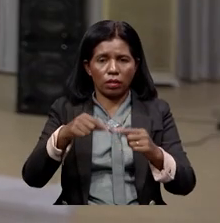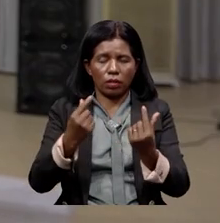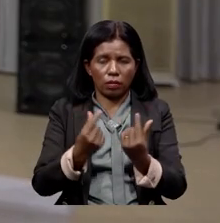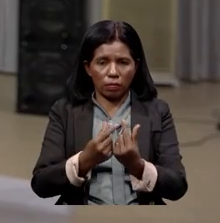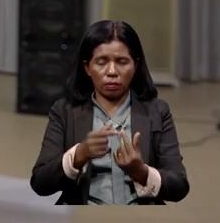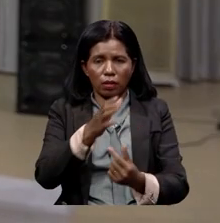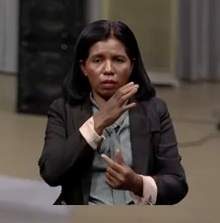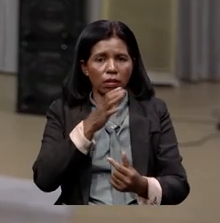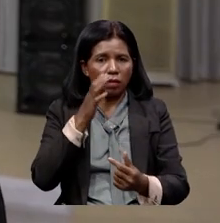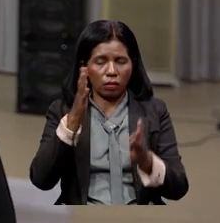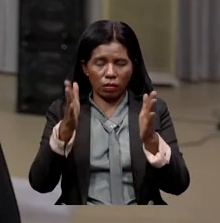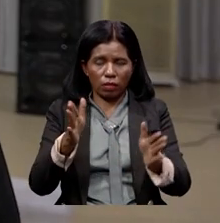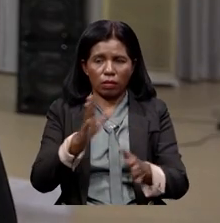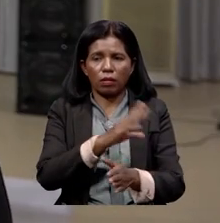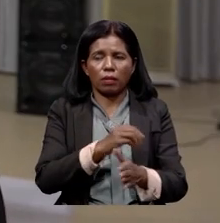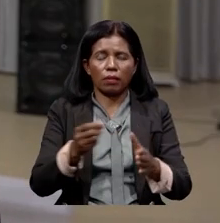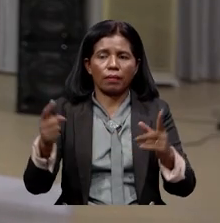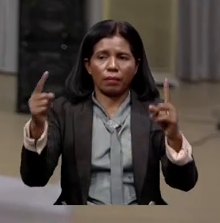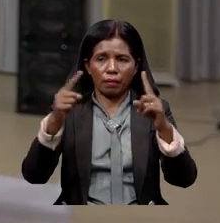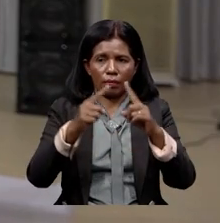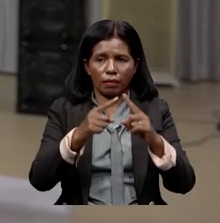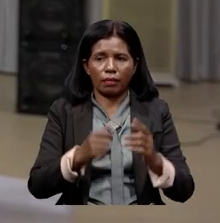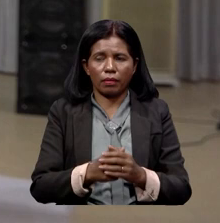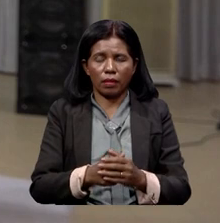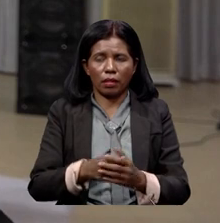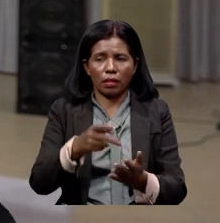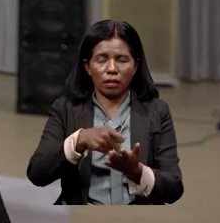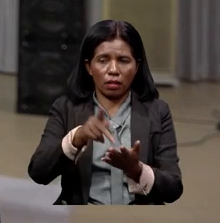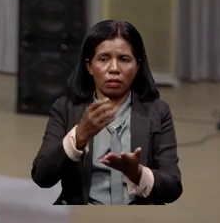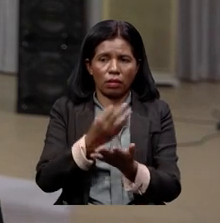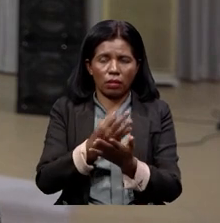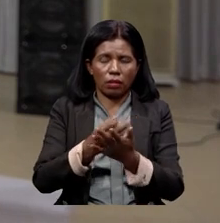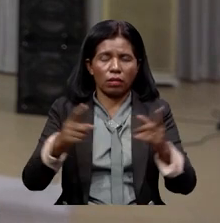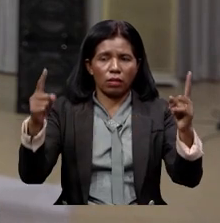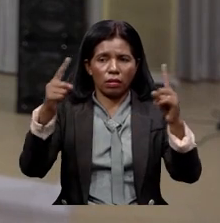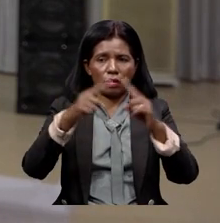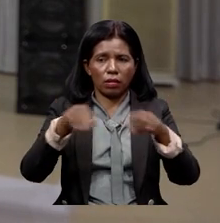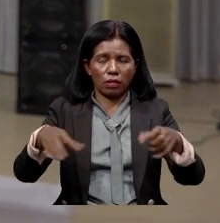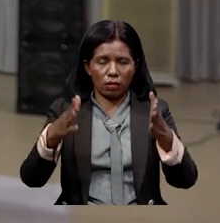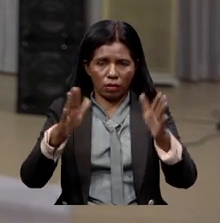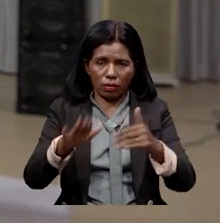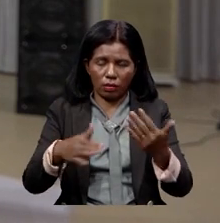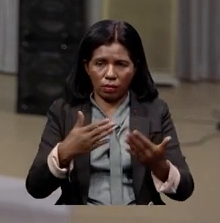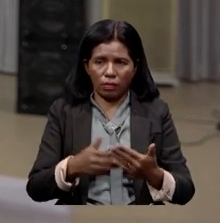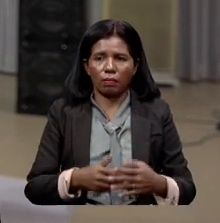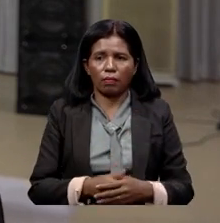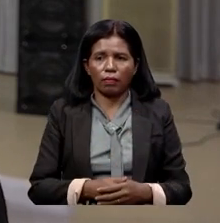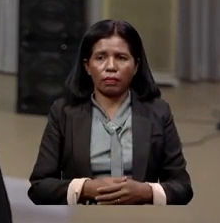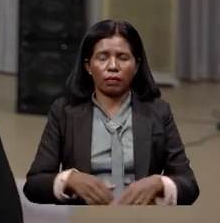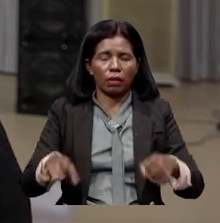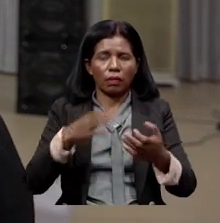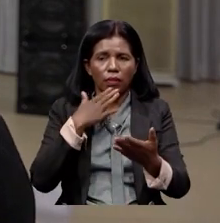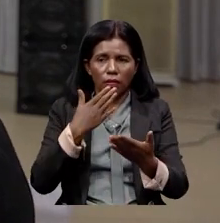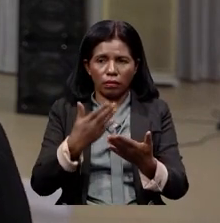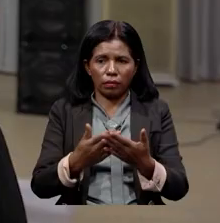sira nomos ba salario di selu ba itene funcionar sira Ben serviço